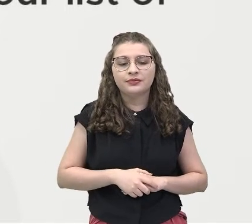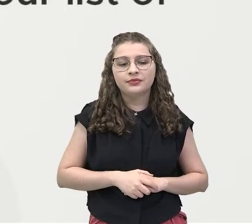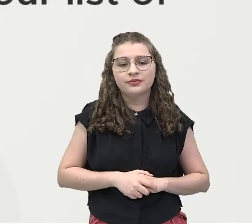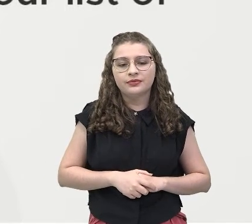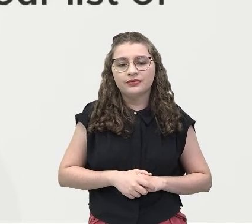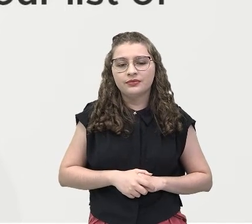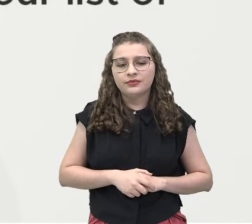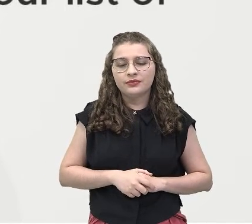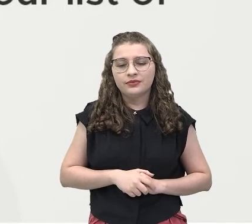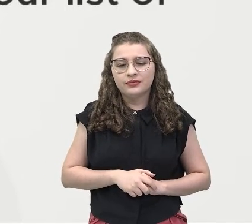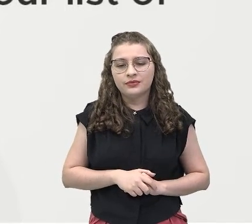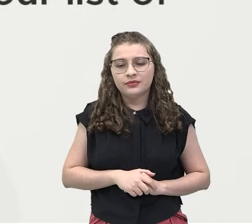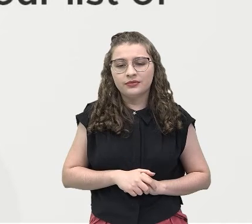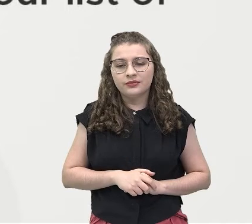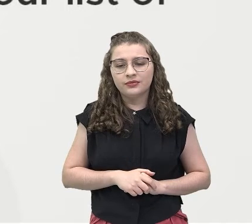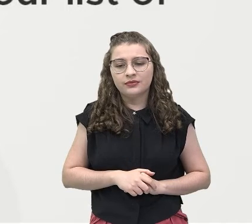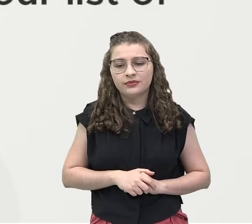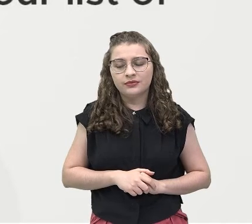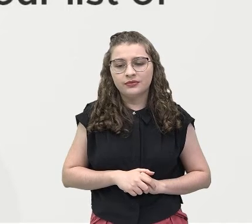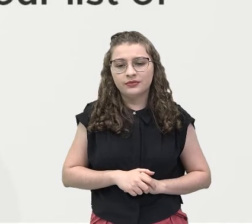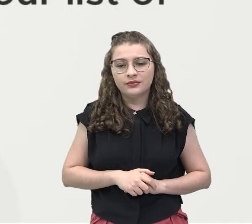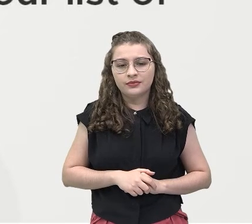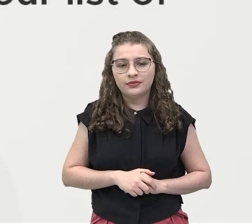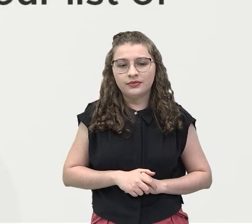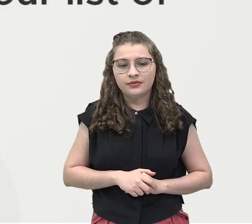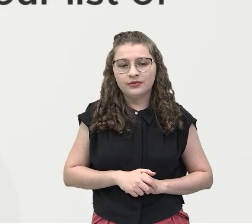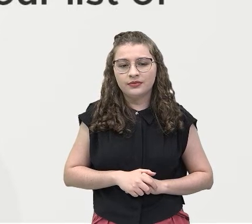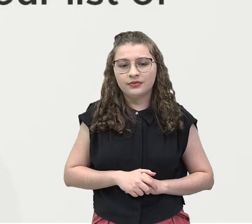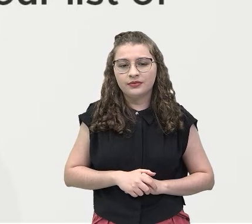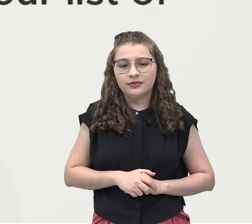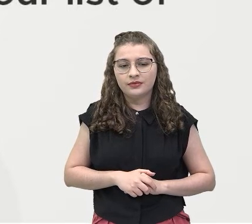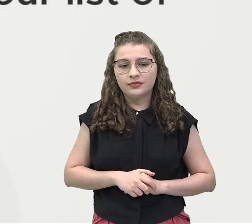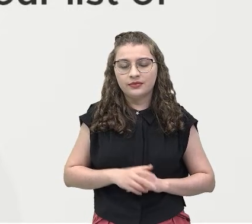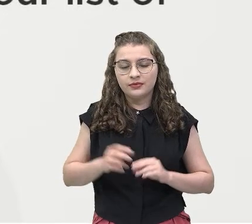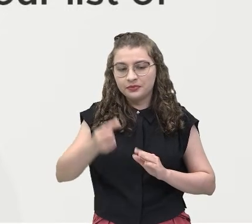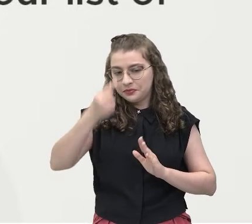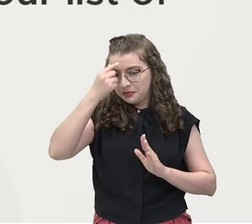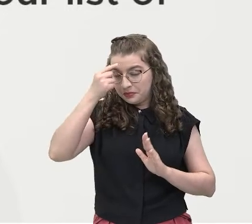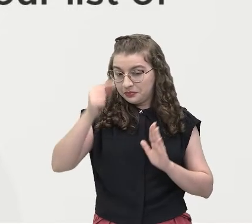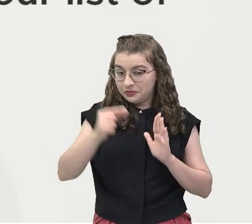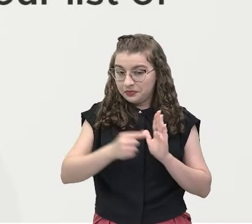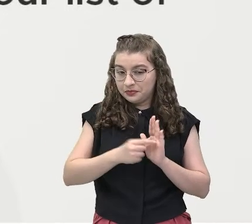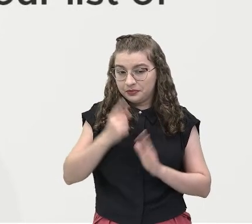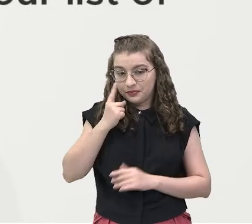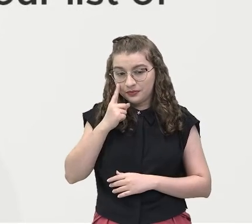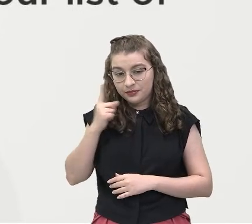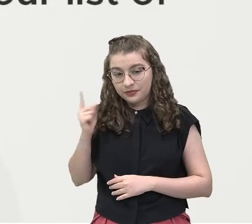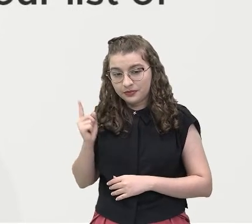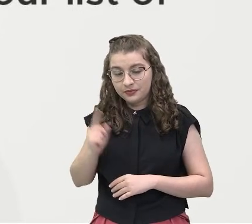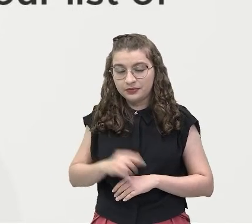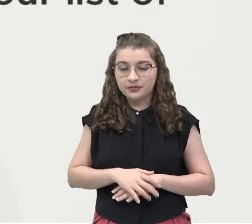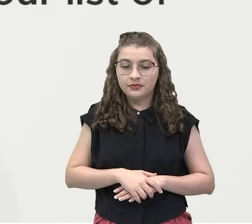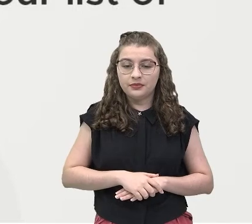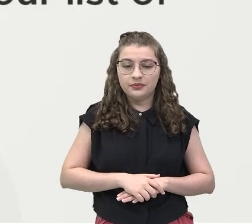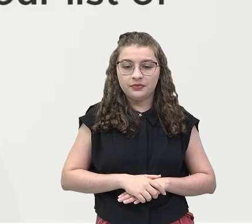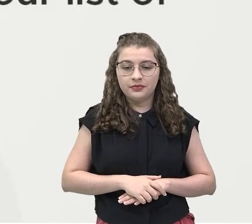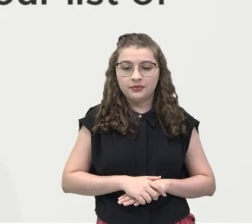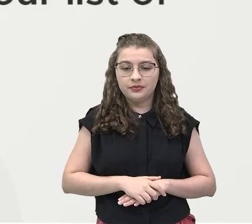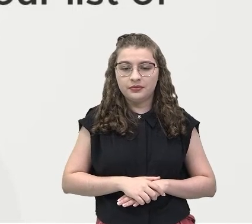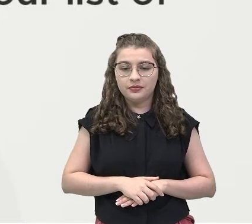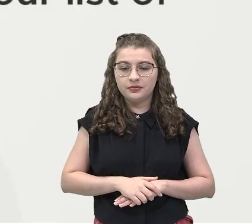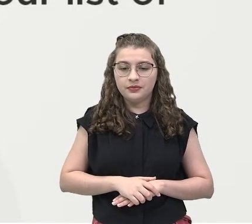essa conclusão do texto. Novamente ele pegou o título, ó, a ideia do texto, Artificial Intelligence